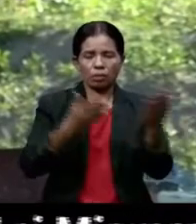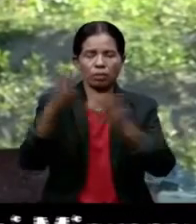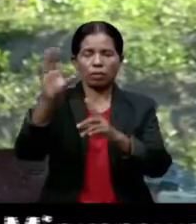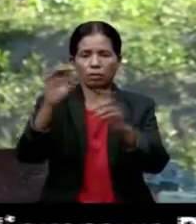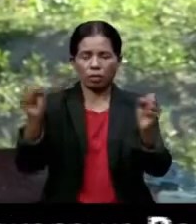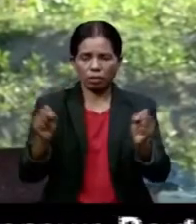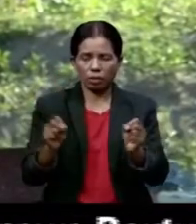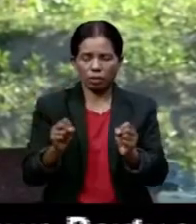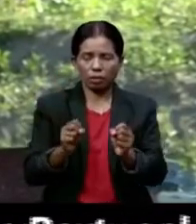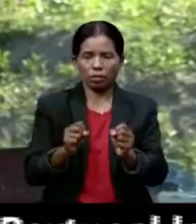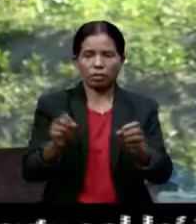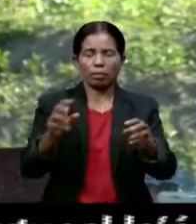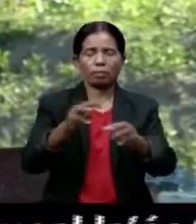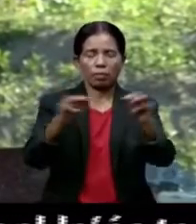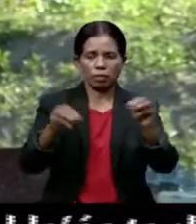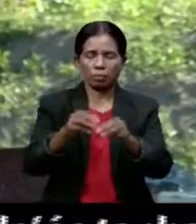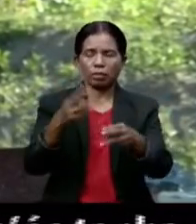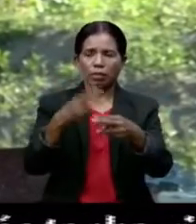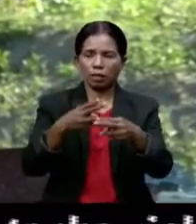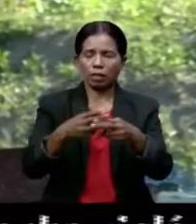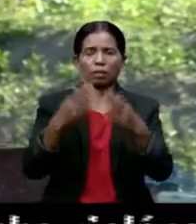atau agradece CCTI